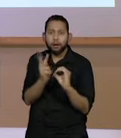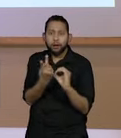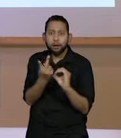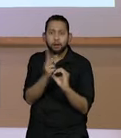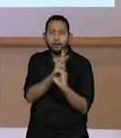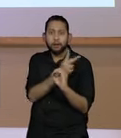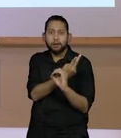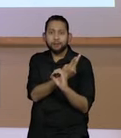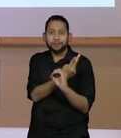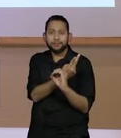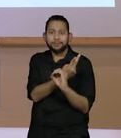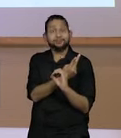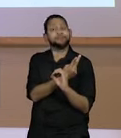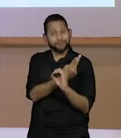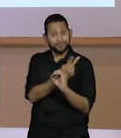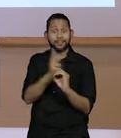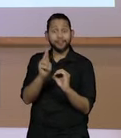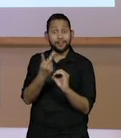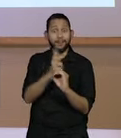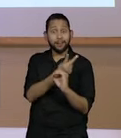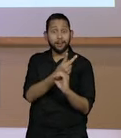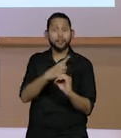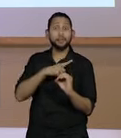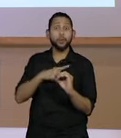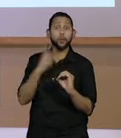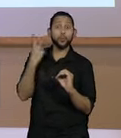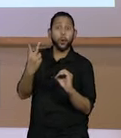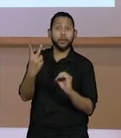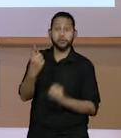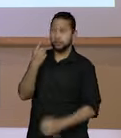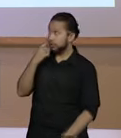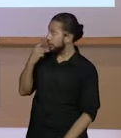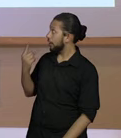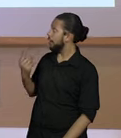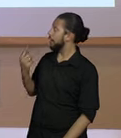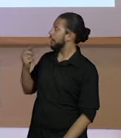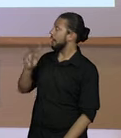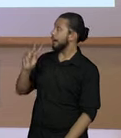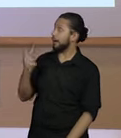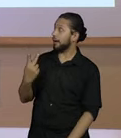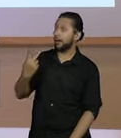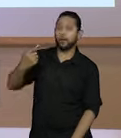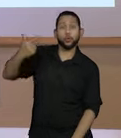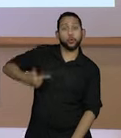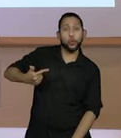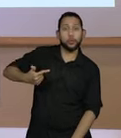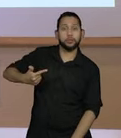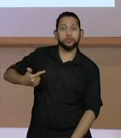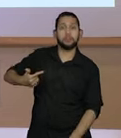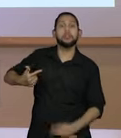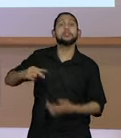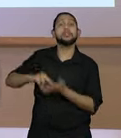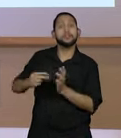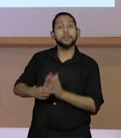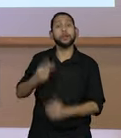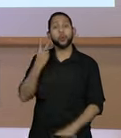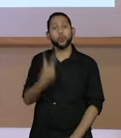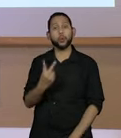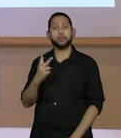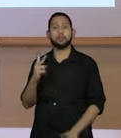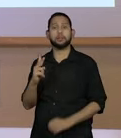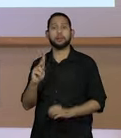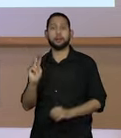oxigênio, significa que é um átomo dele, um átomo de oxigênio. Já no